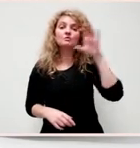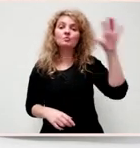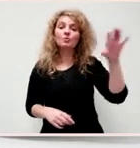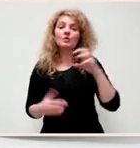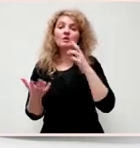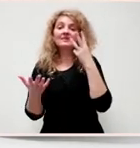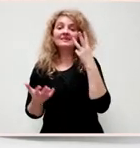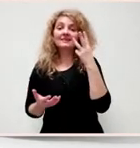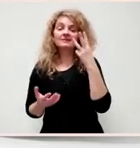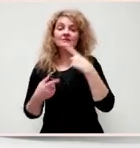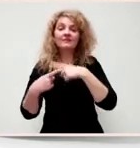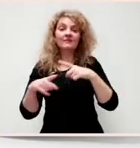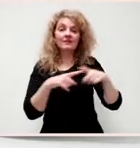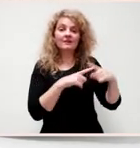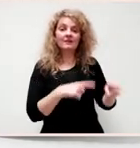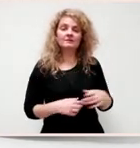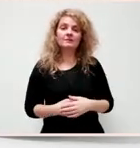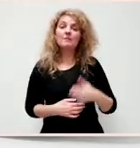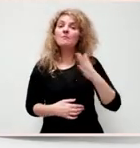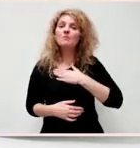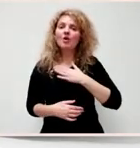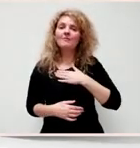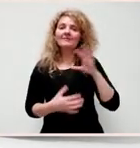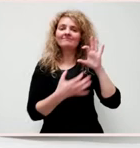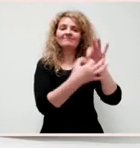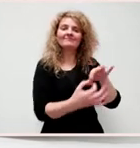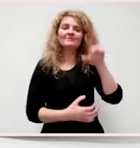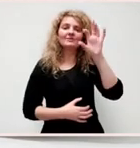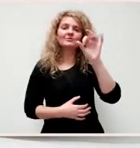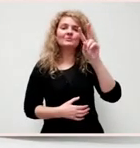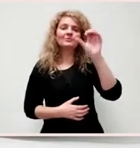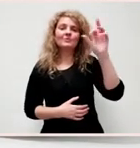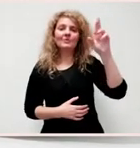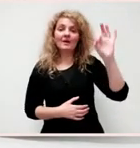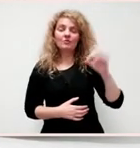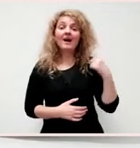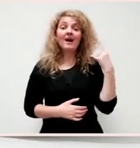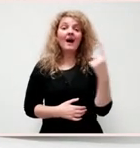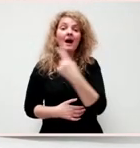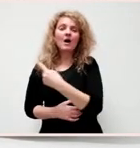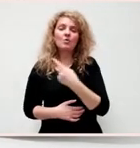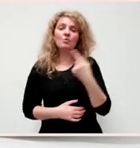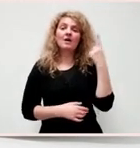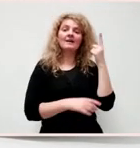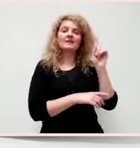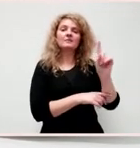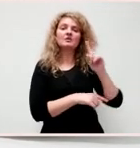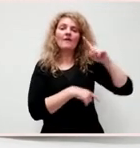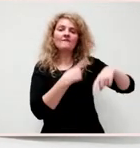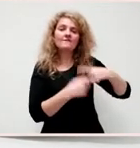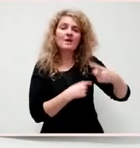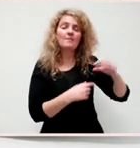se trataban dos escudos propios de Suero. Cada un deles representa a unha familia ou a